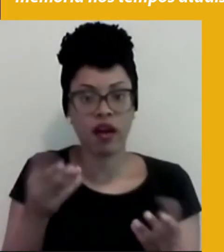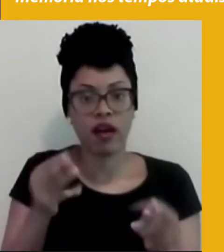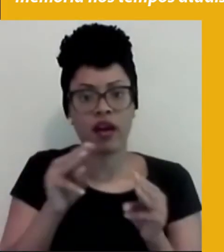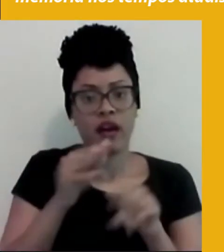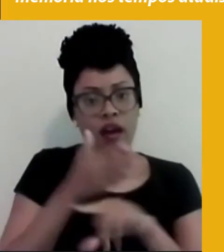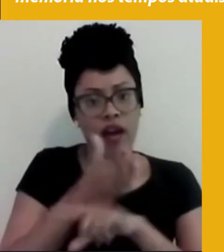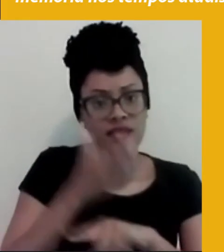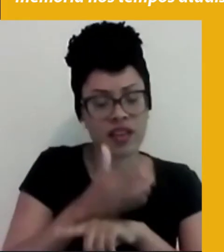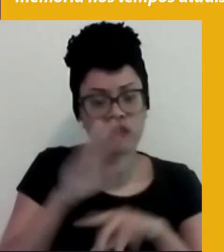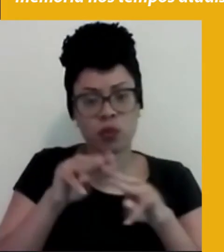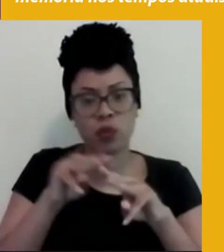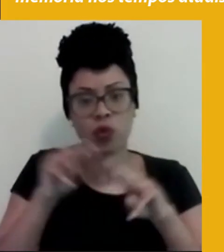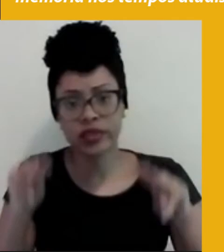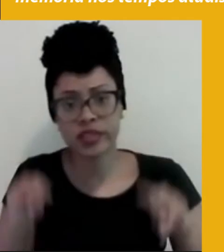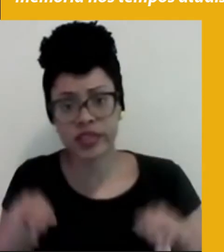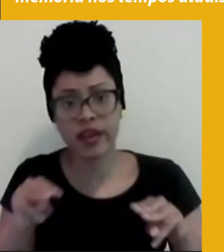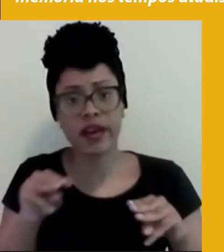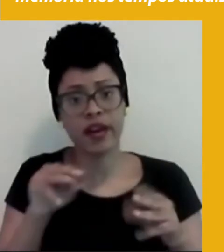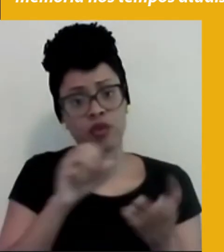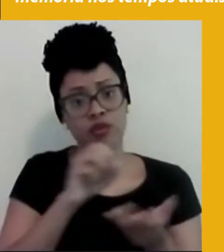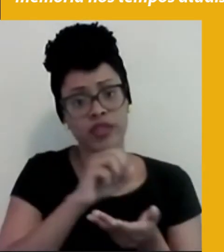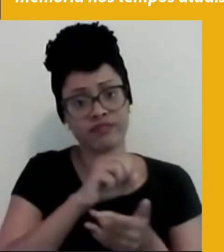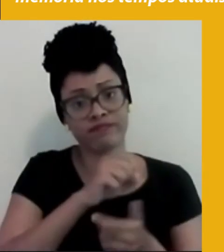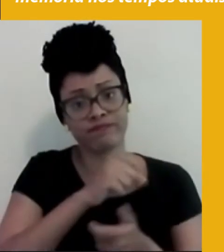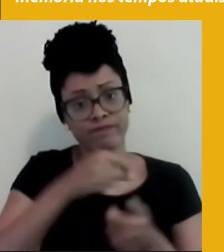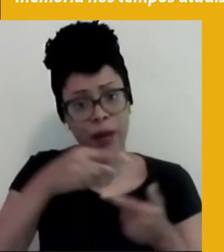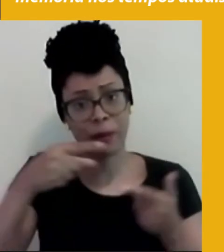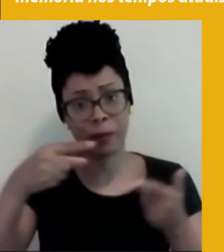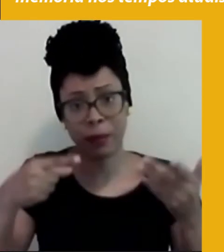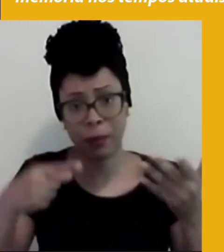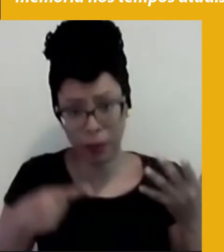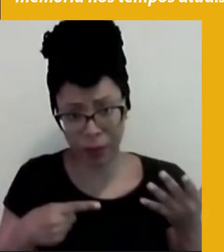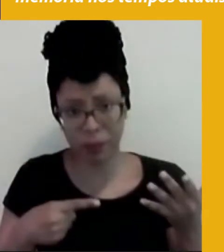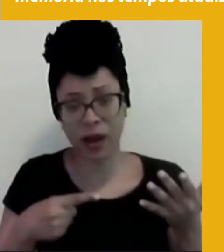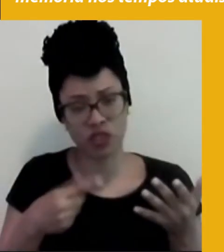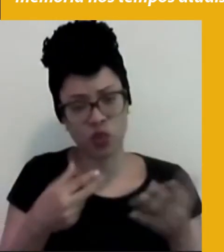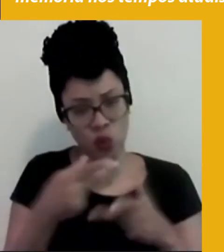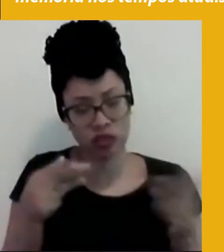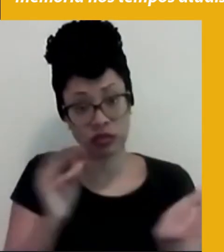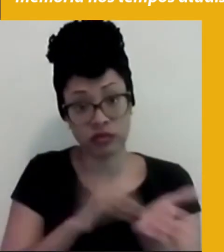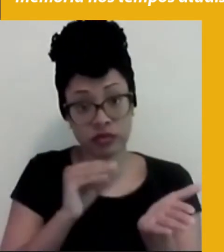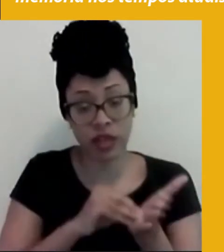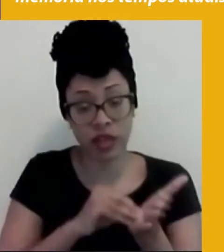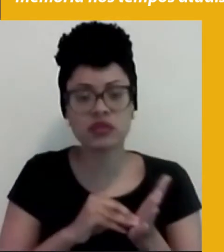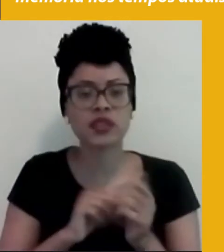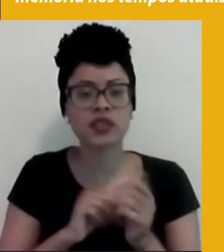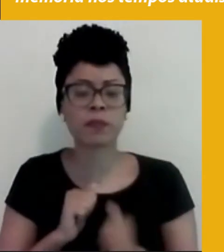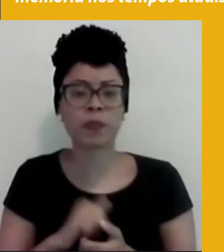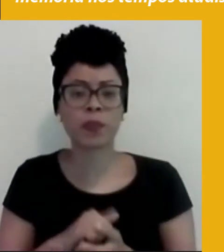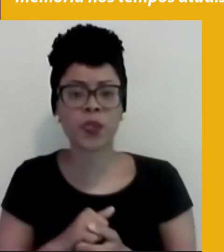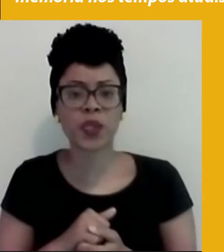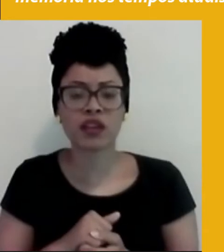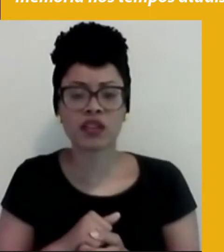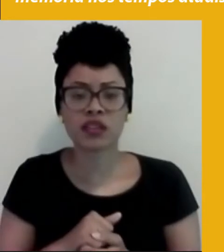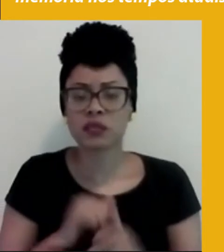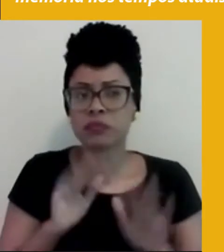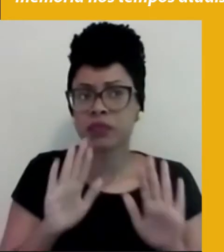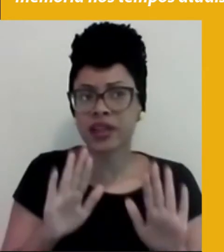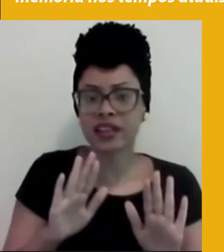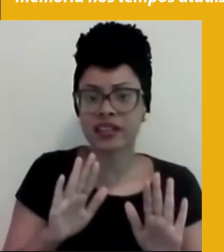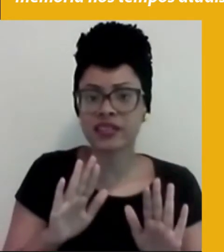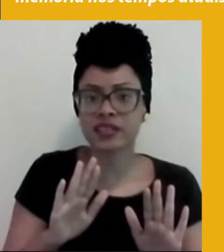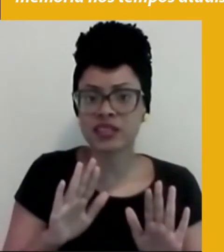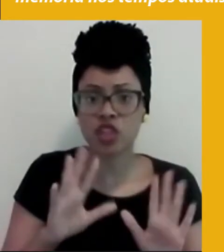que aí tem a pergunta do Krenak, tem a pergunta, né, a crítica ao Papalagui. Vai dar para todo mundo viver desse